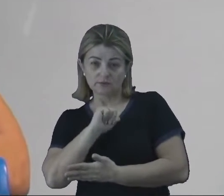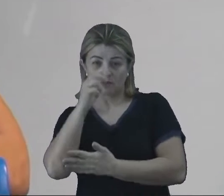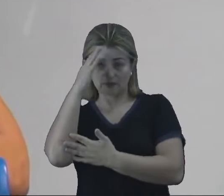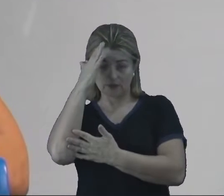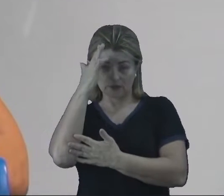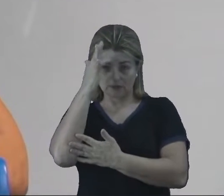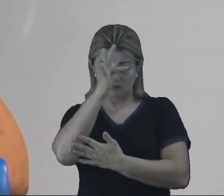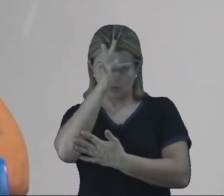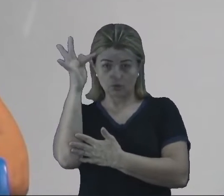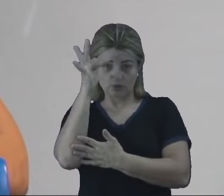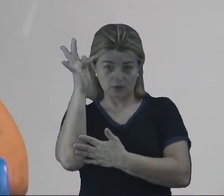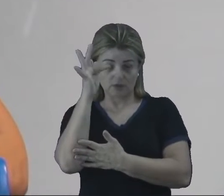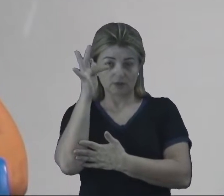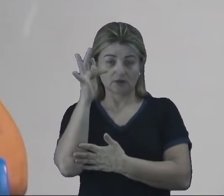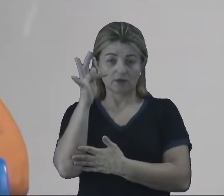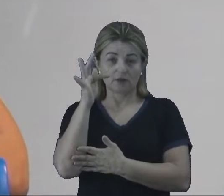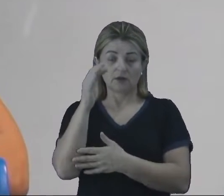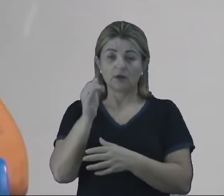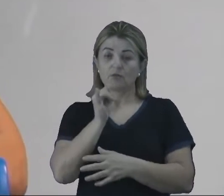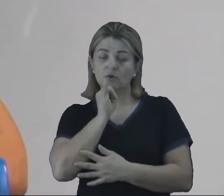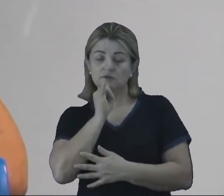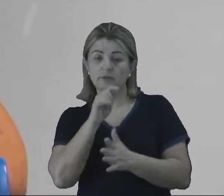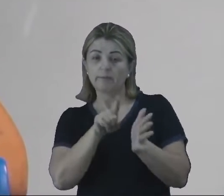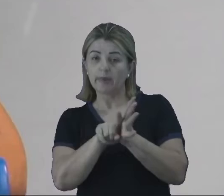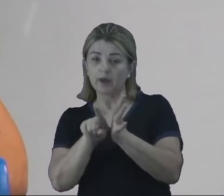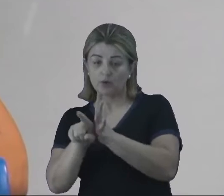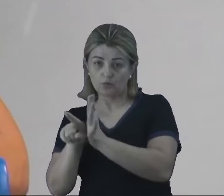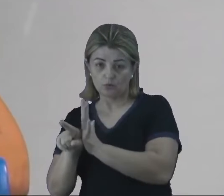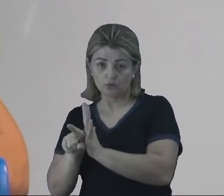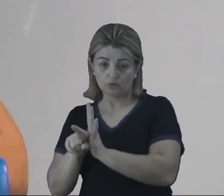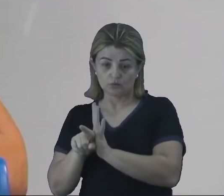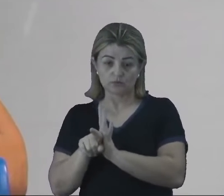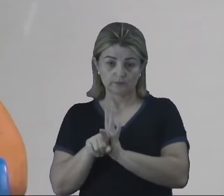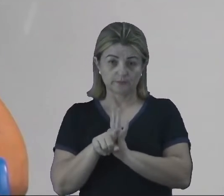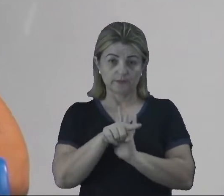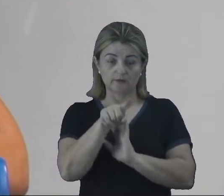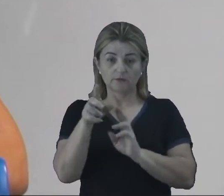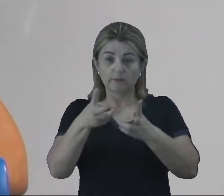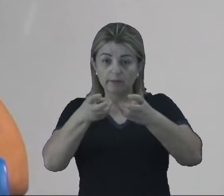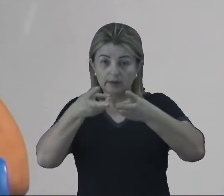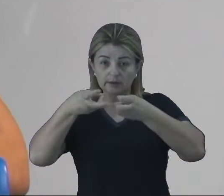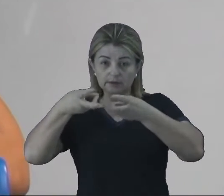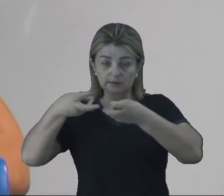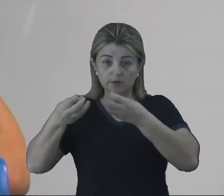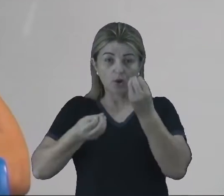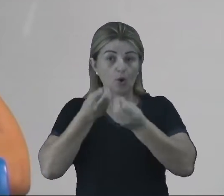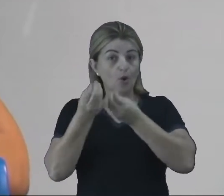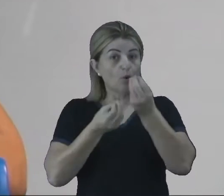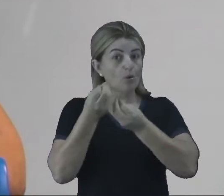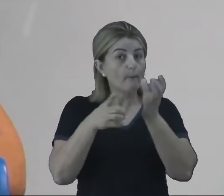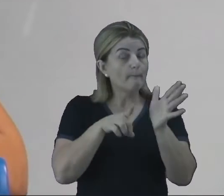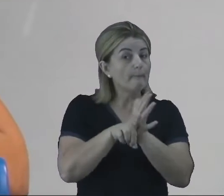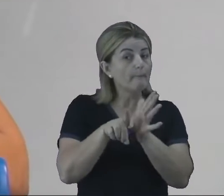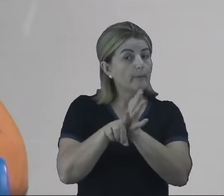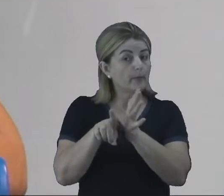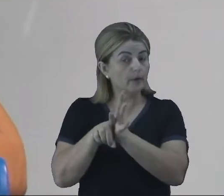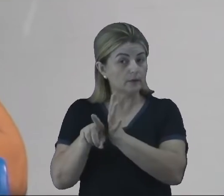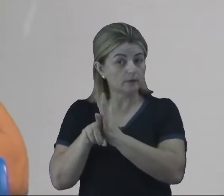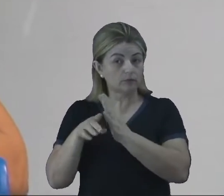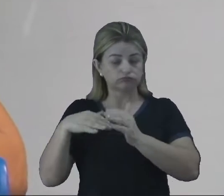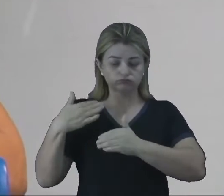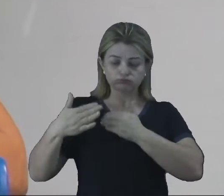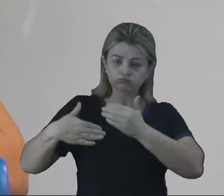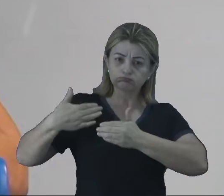né? O caderno de linguagens do Enem, ele é composto por 45 questões, sendo elas questões de